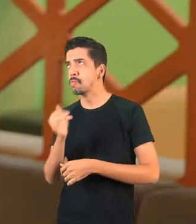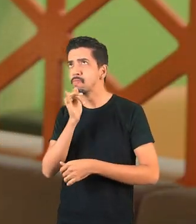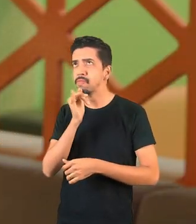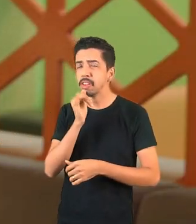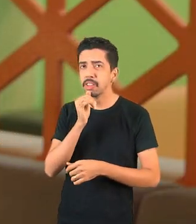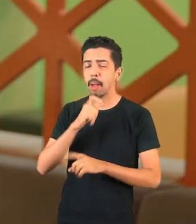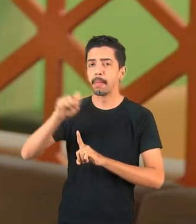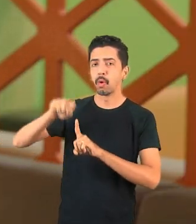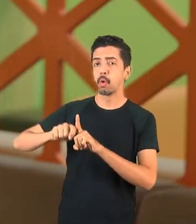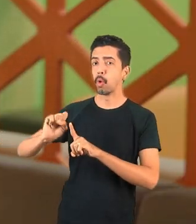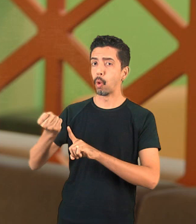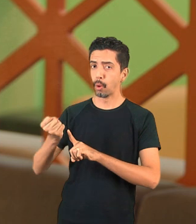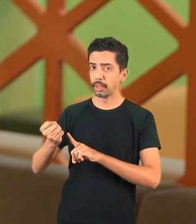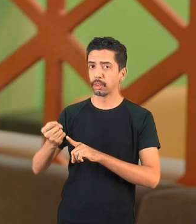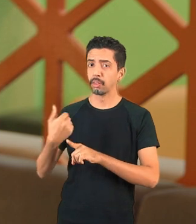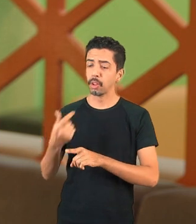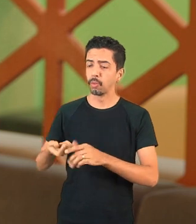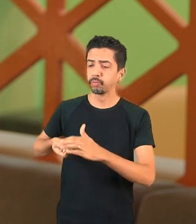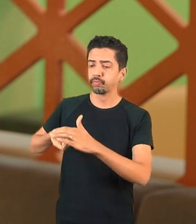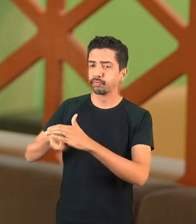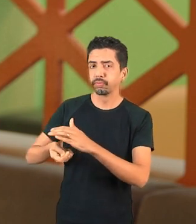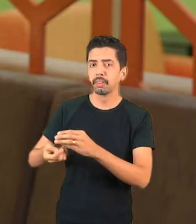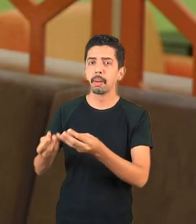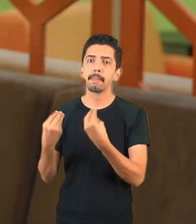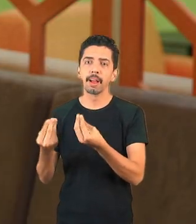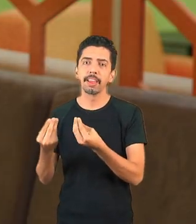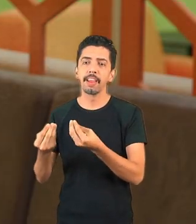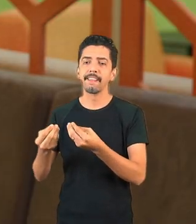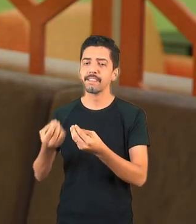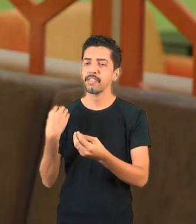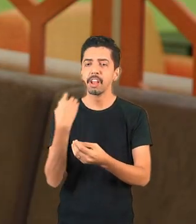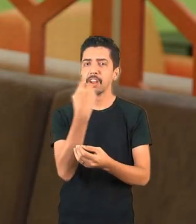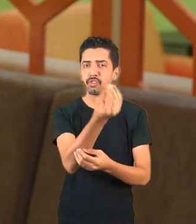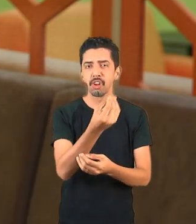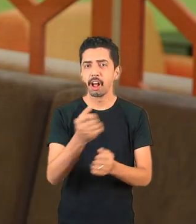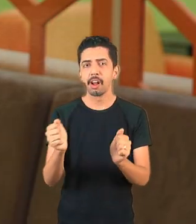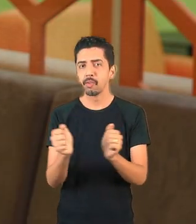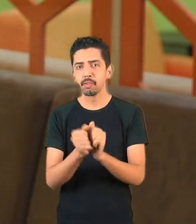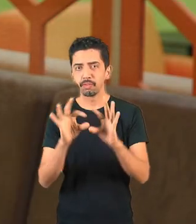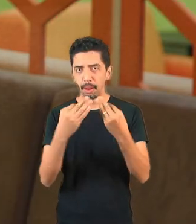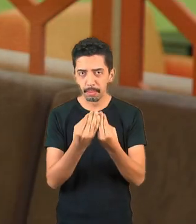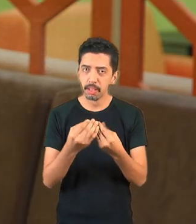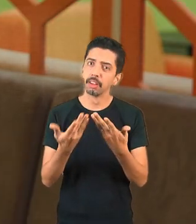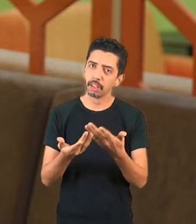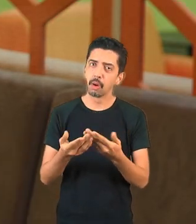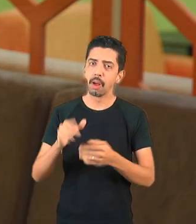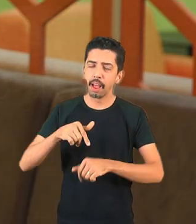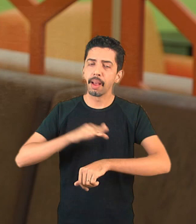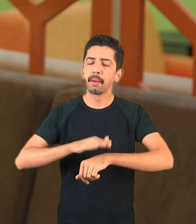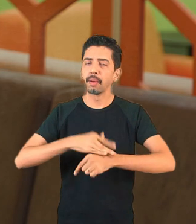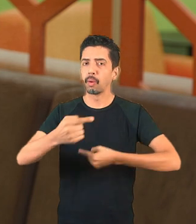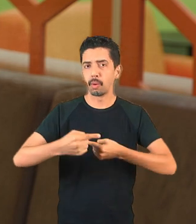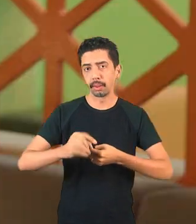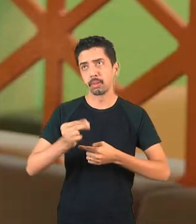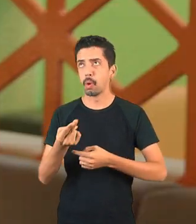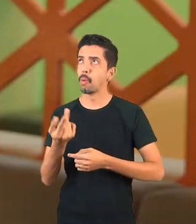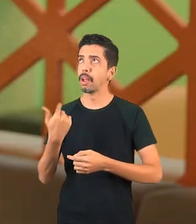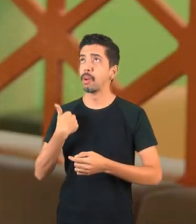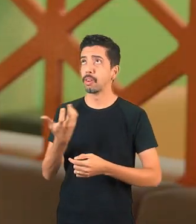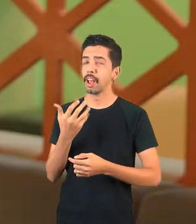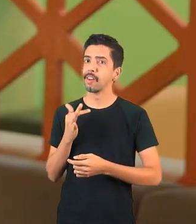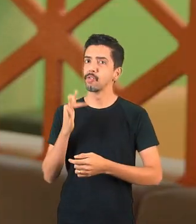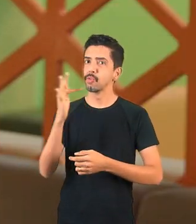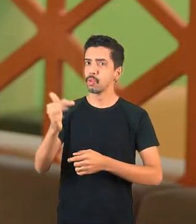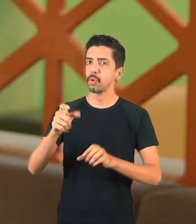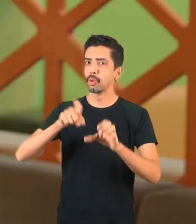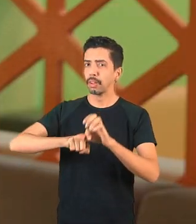daqui 8 meses. Estamos falando de curto prazo. Estou investindo para a minha independência financeira. Estamos